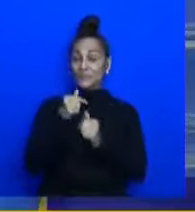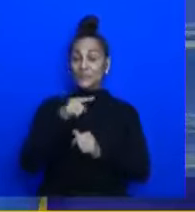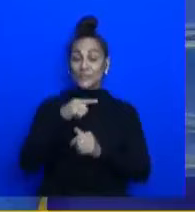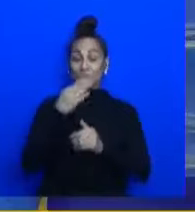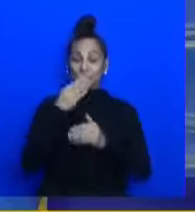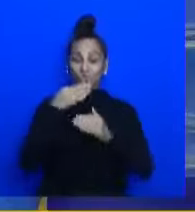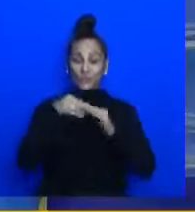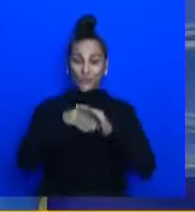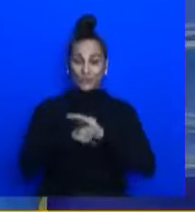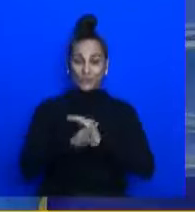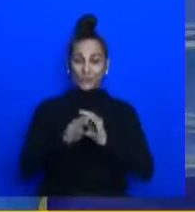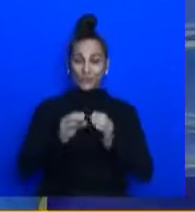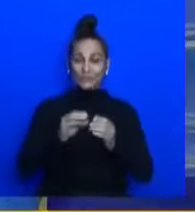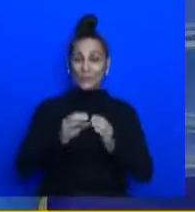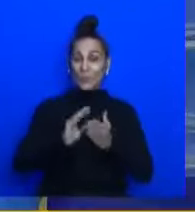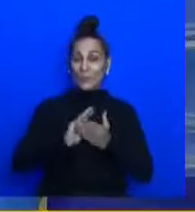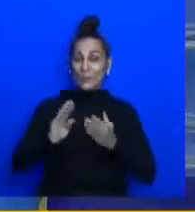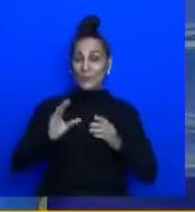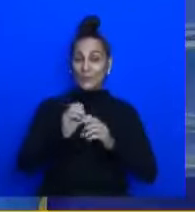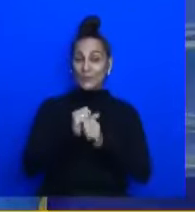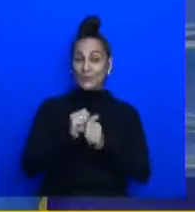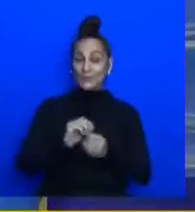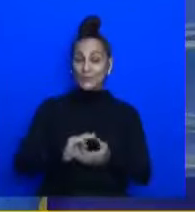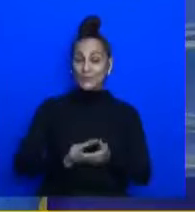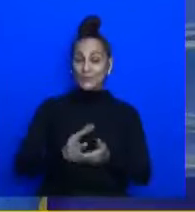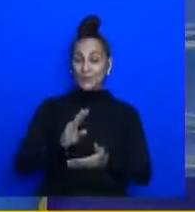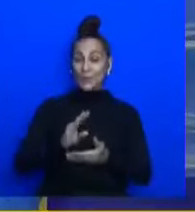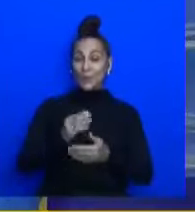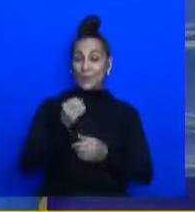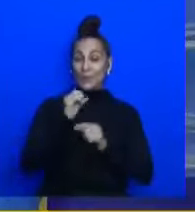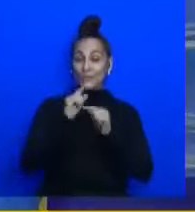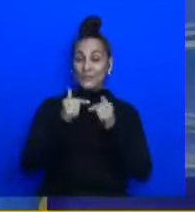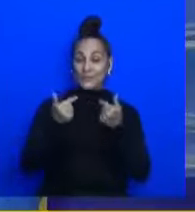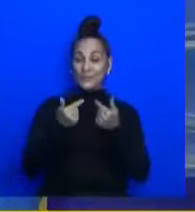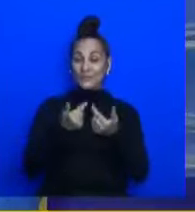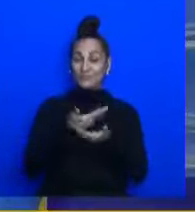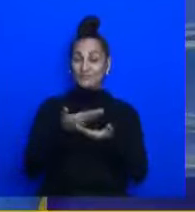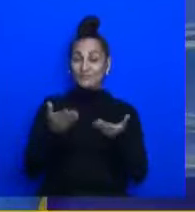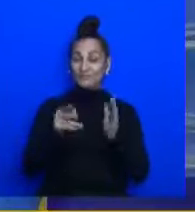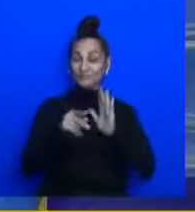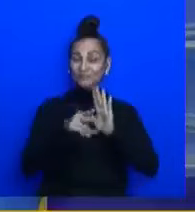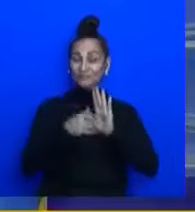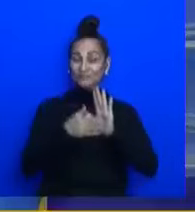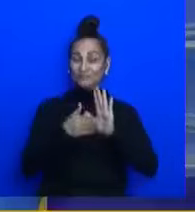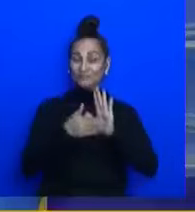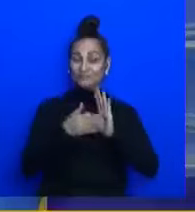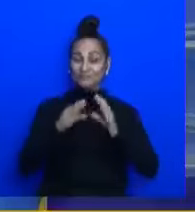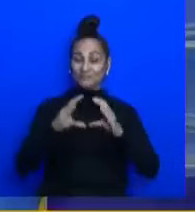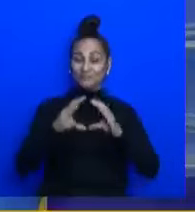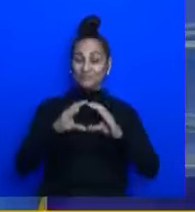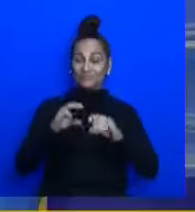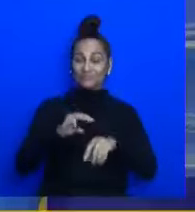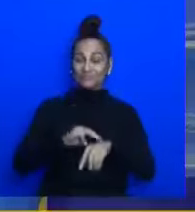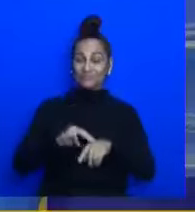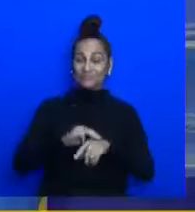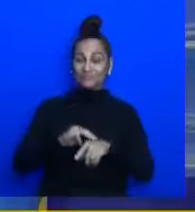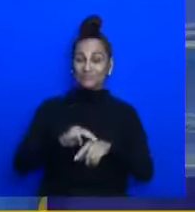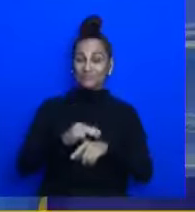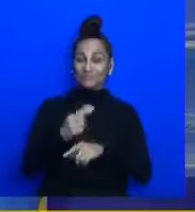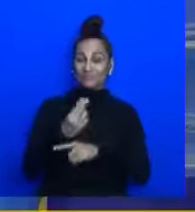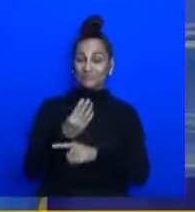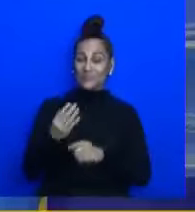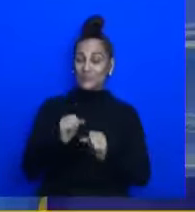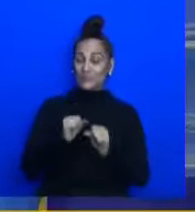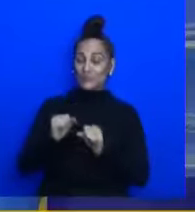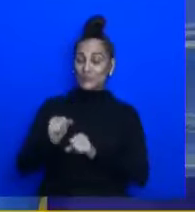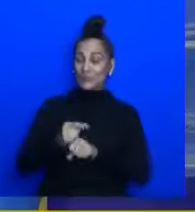tem Time Mania. O prêmio está acumulado. Boa sorte para você que apostou. Bola marrom 24. Marrom número 24. E